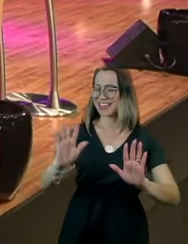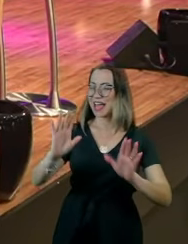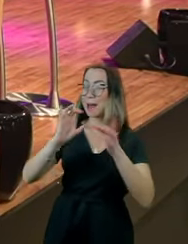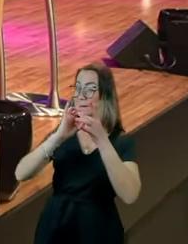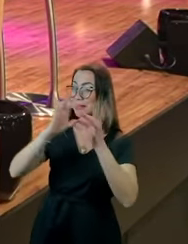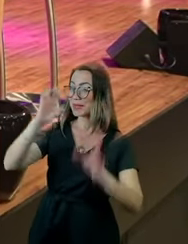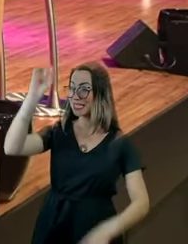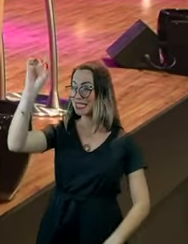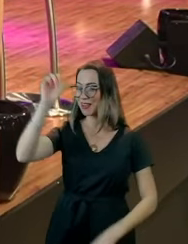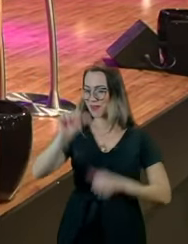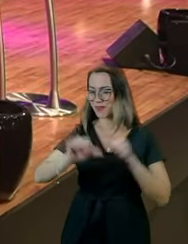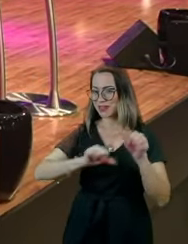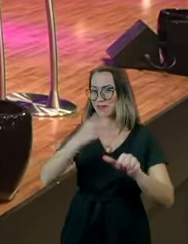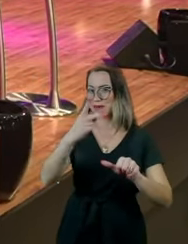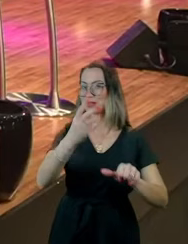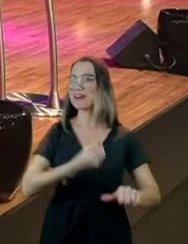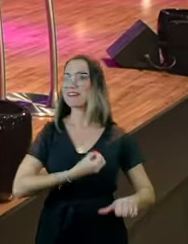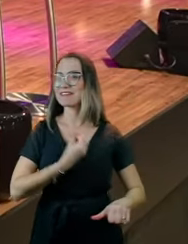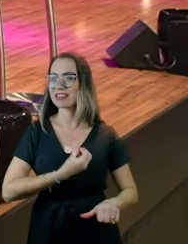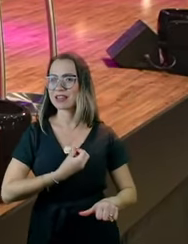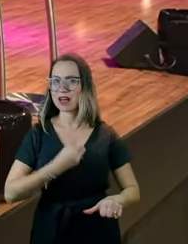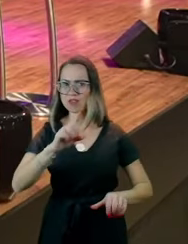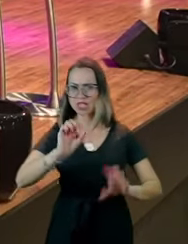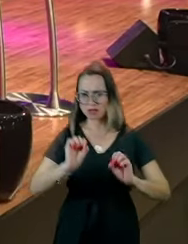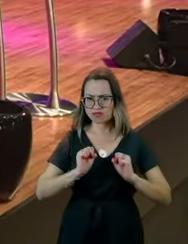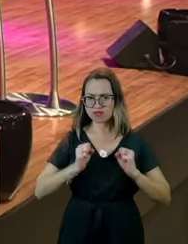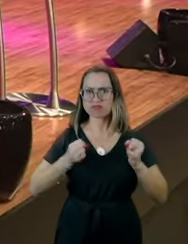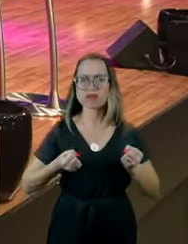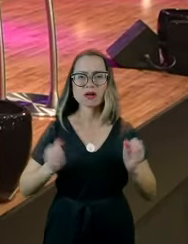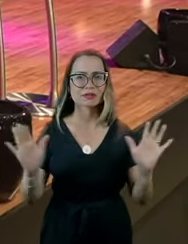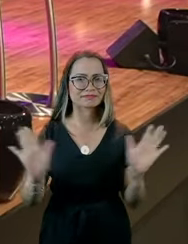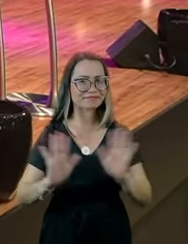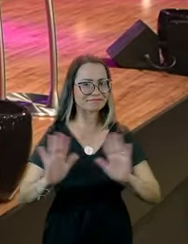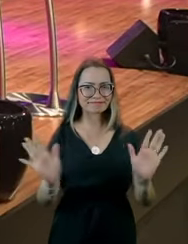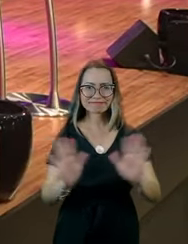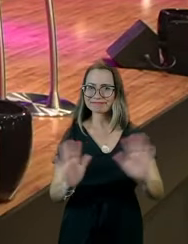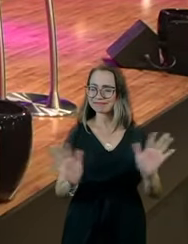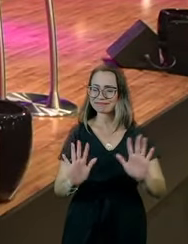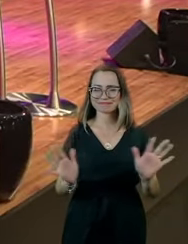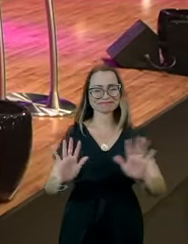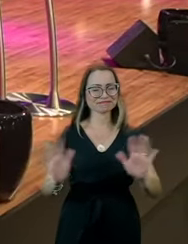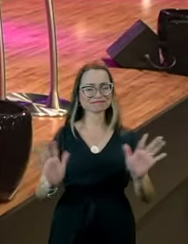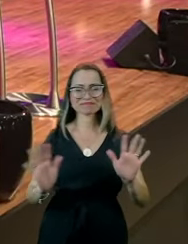você sem o seu esforço, sem você colocar as suas mãos.